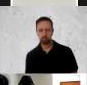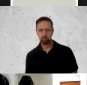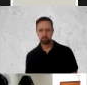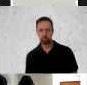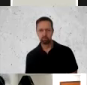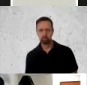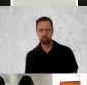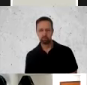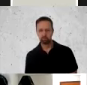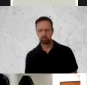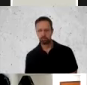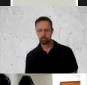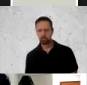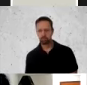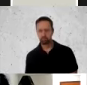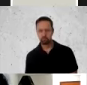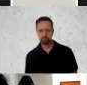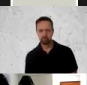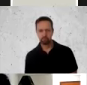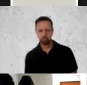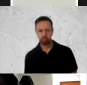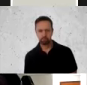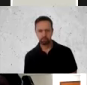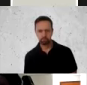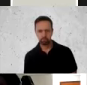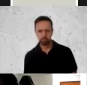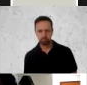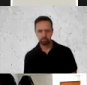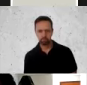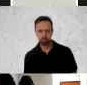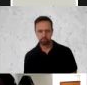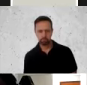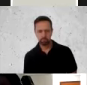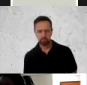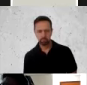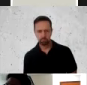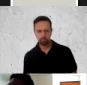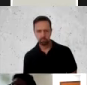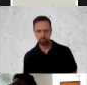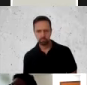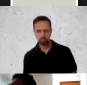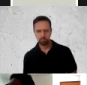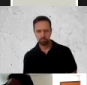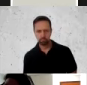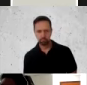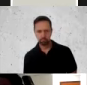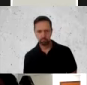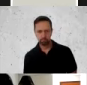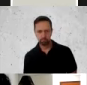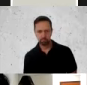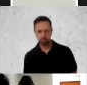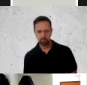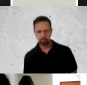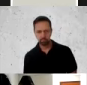coisa similar, não ter acesso ao crédito, né? É interessante que o valor médio dos empréstimos